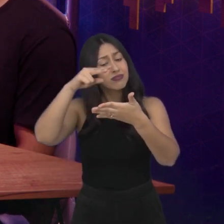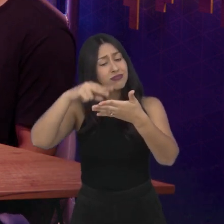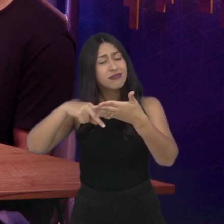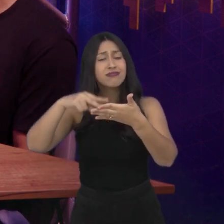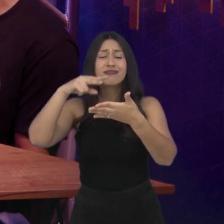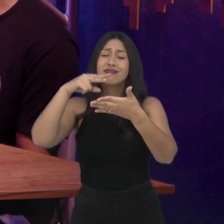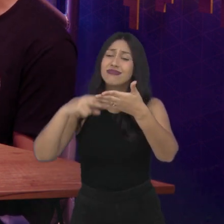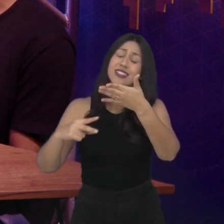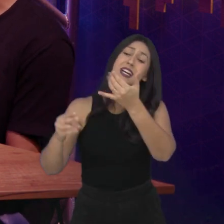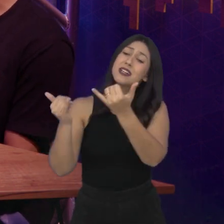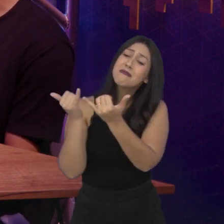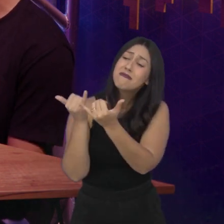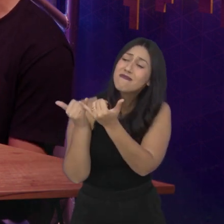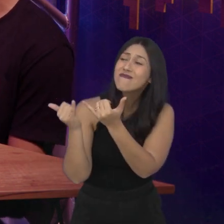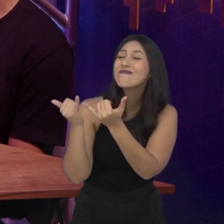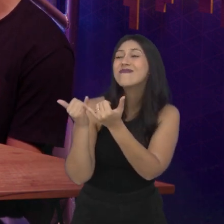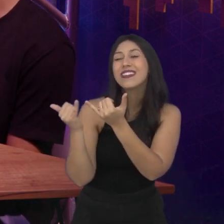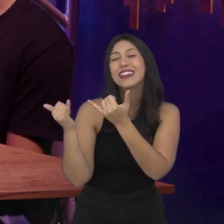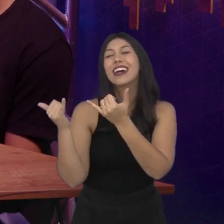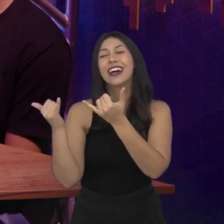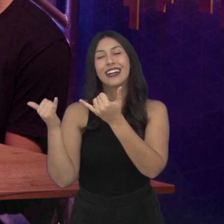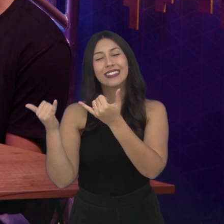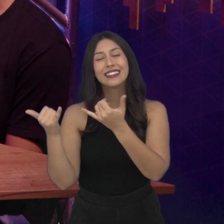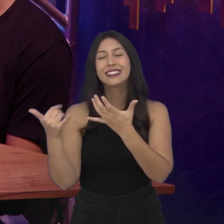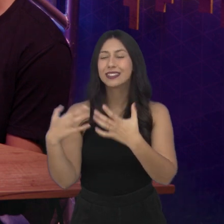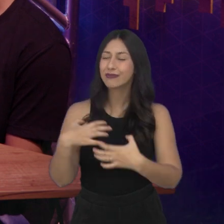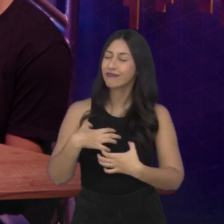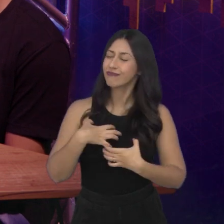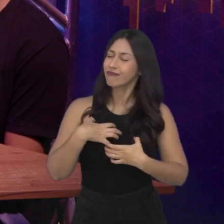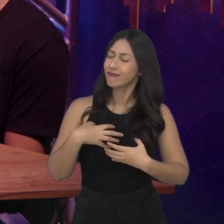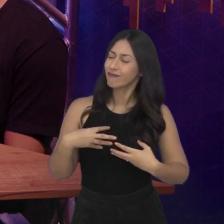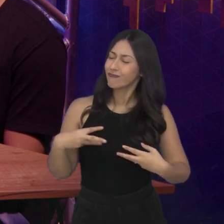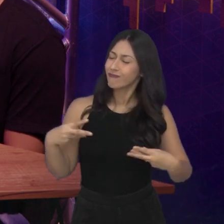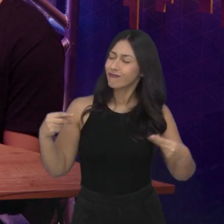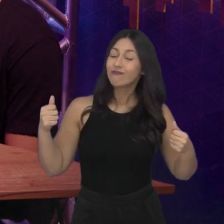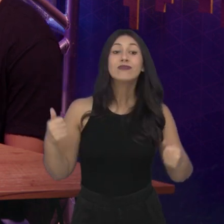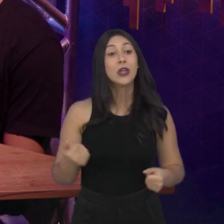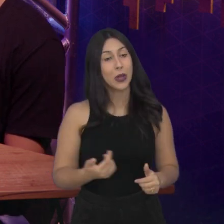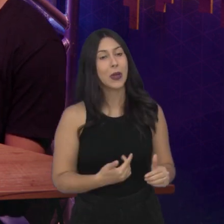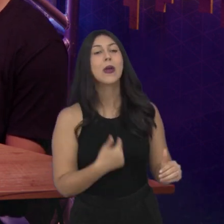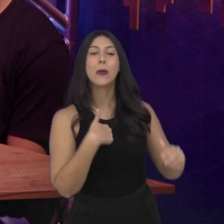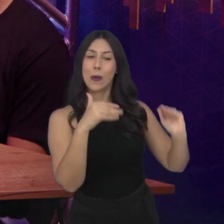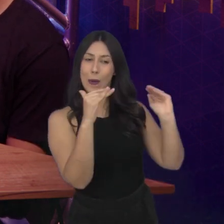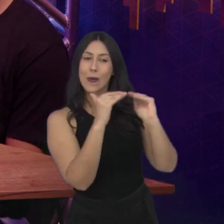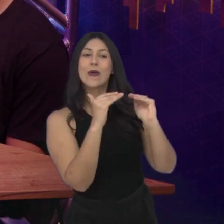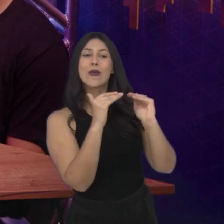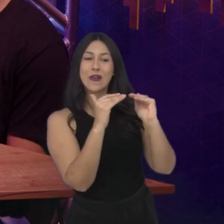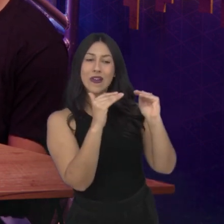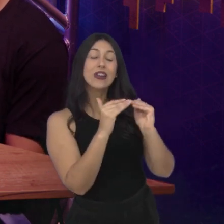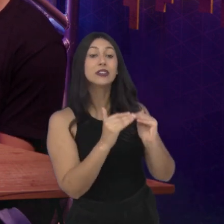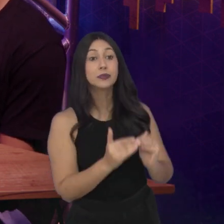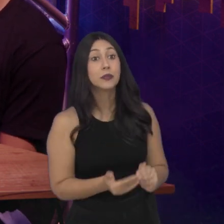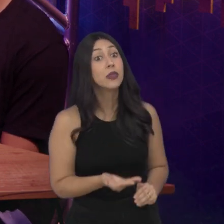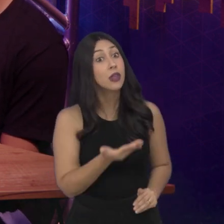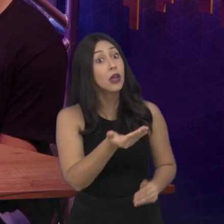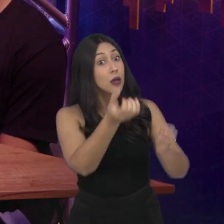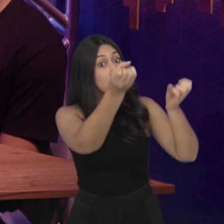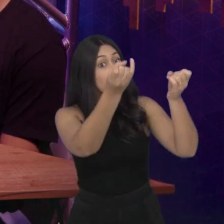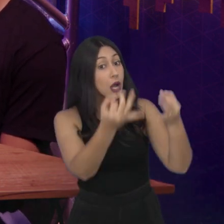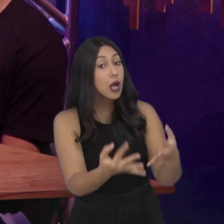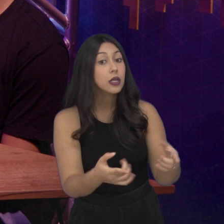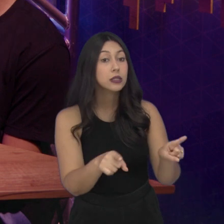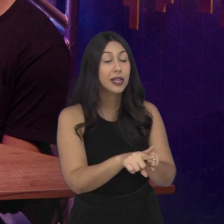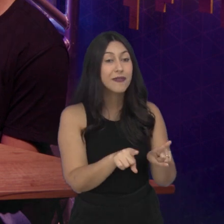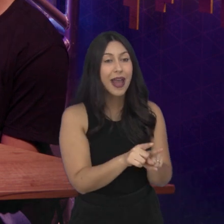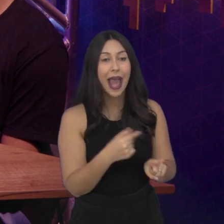tinha mais ou menos essa proposta de Healing Fiction. Eu concordo muito com você, e você estava falando, até vim